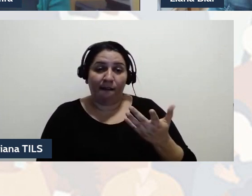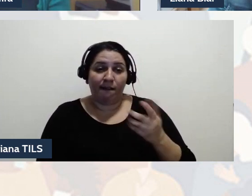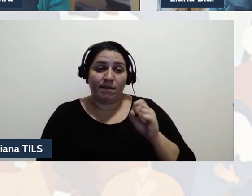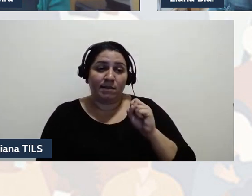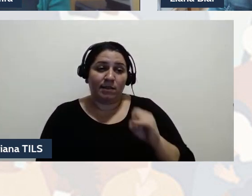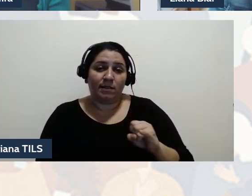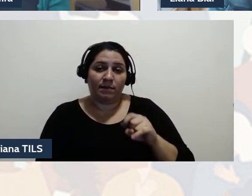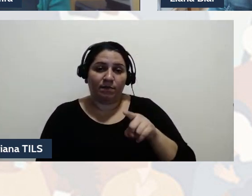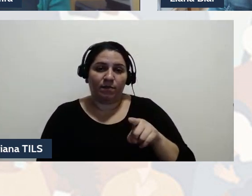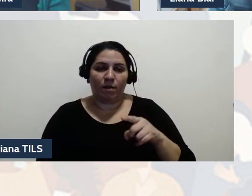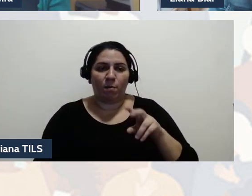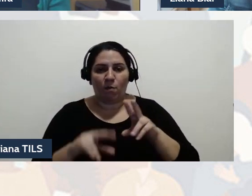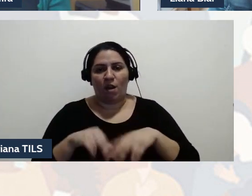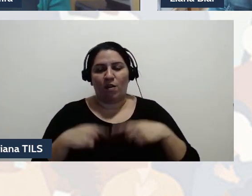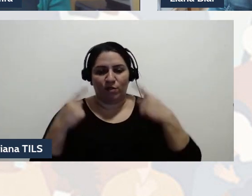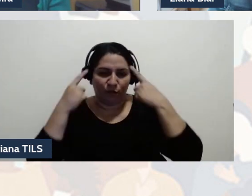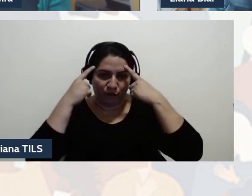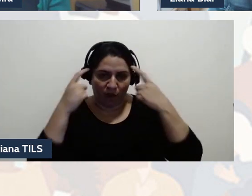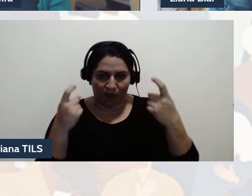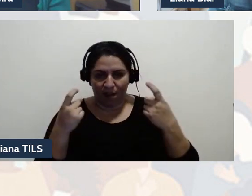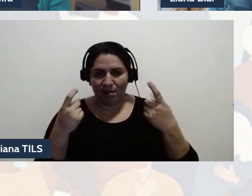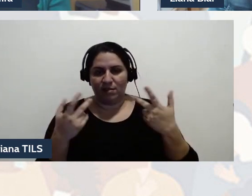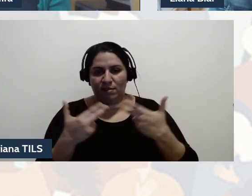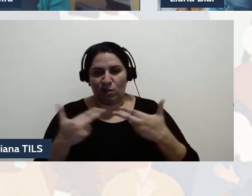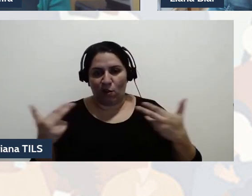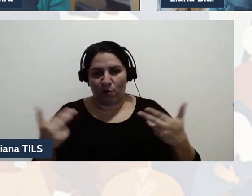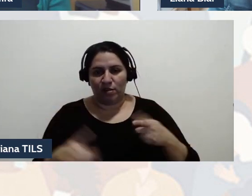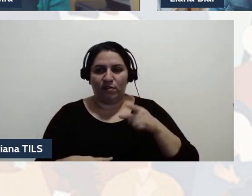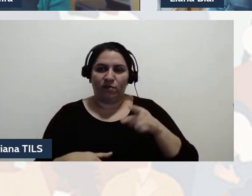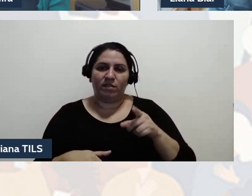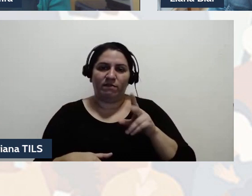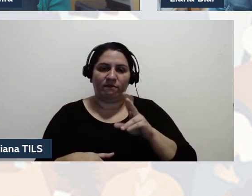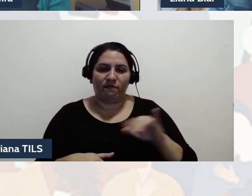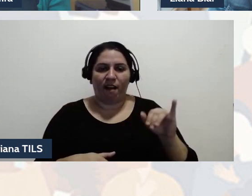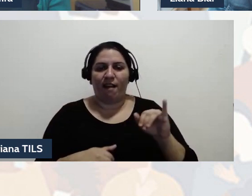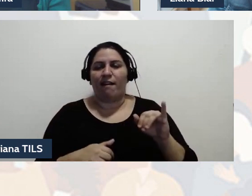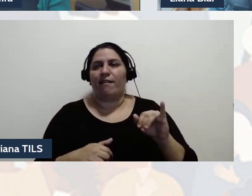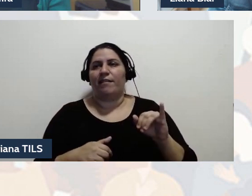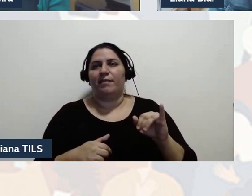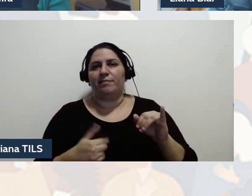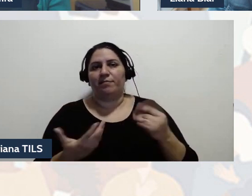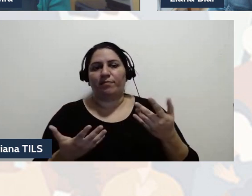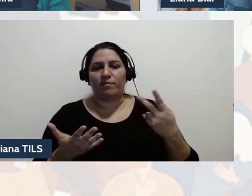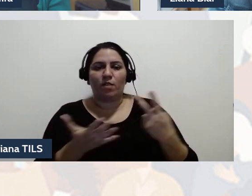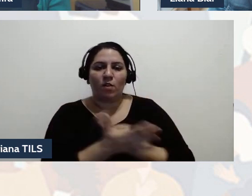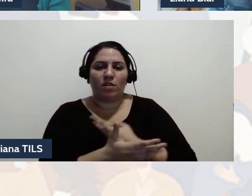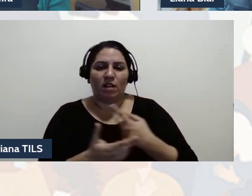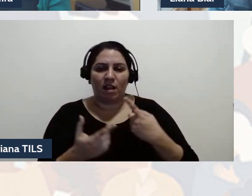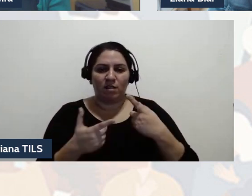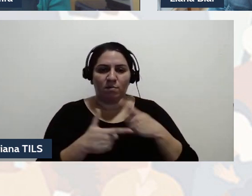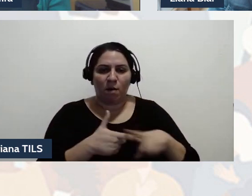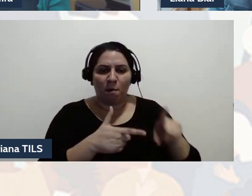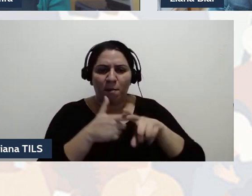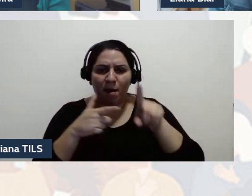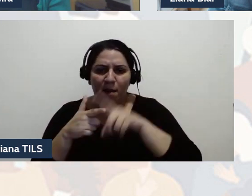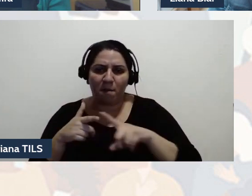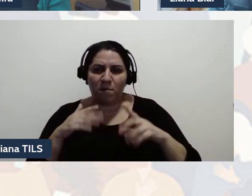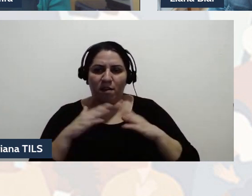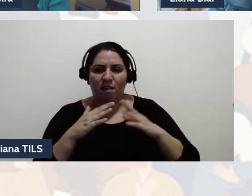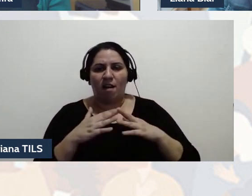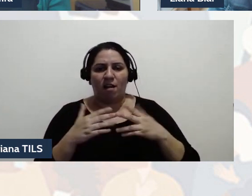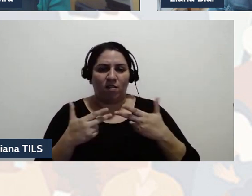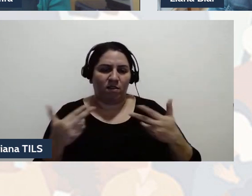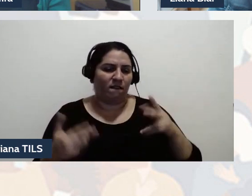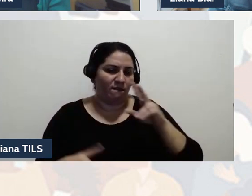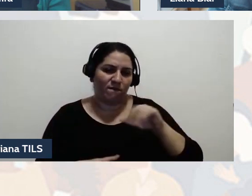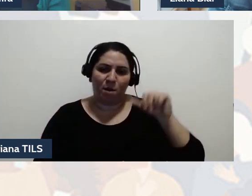por causa da violência doméstica, né, começa a acontecer muitos conflitos dentro de casa, aí sim que você não tem